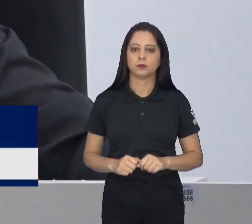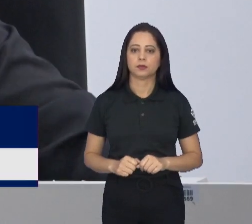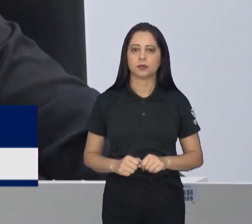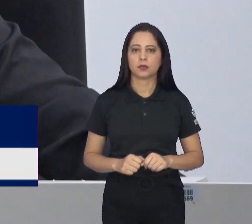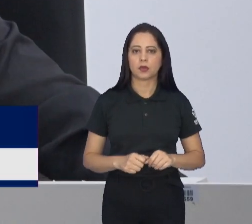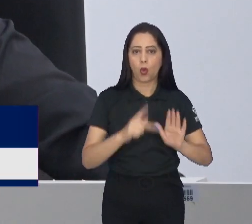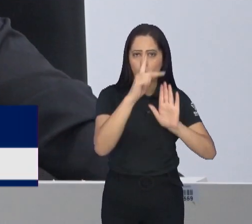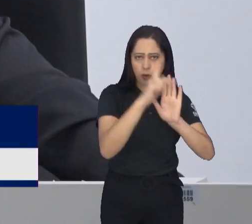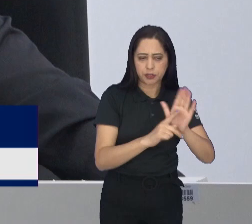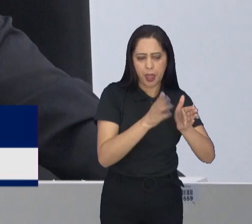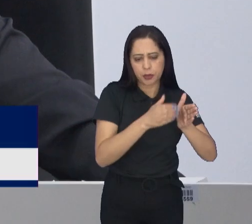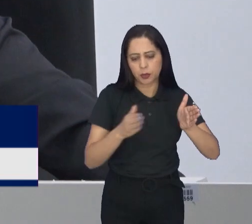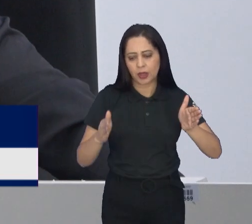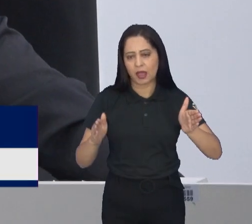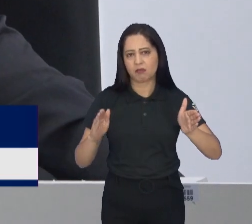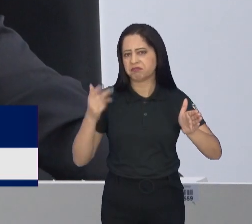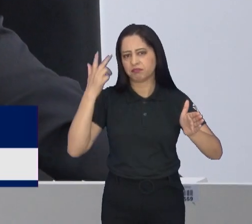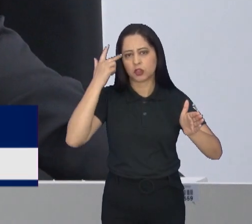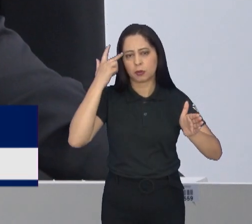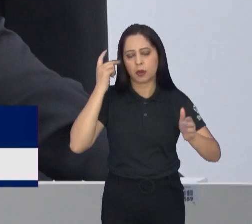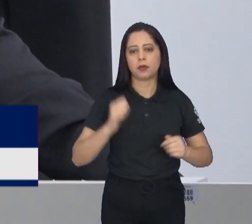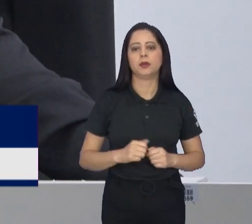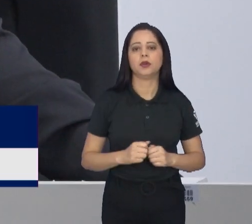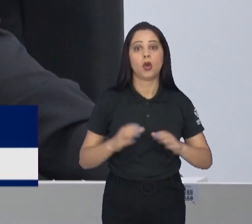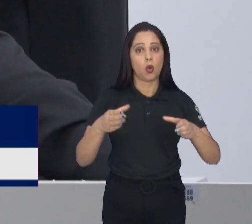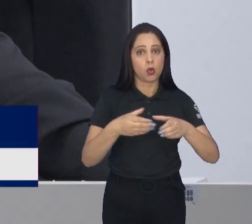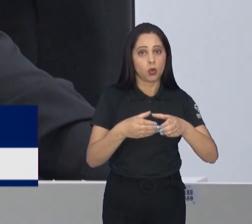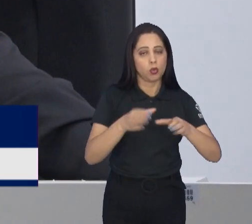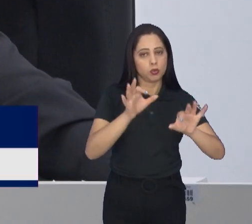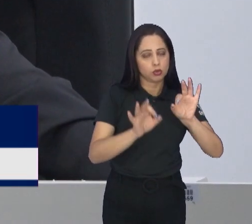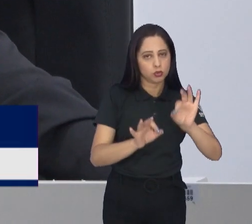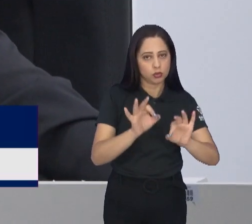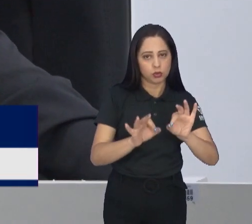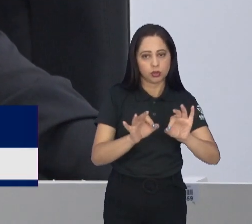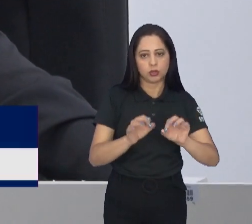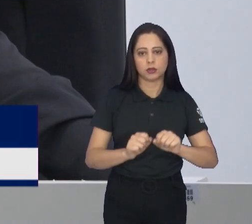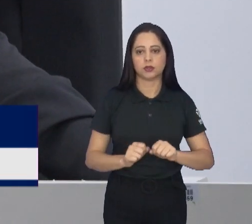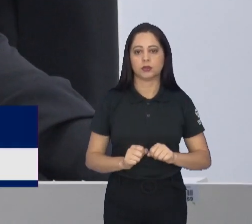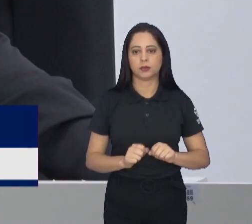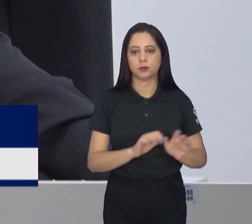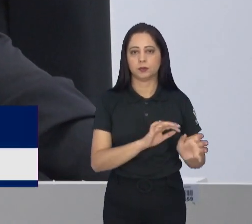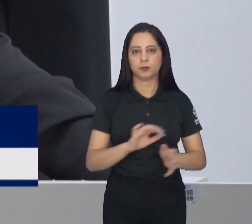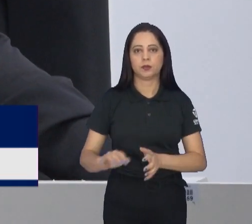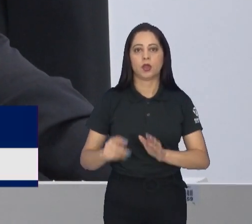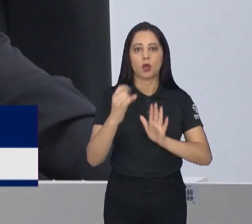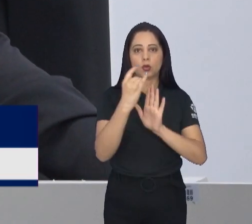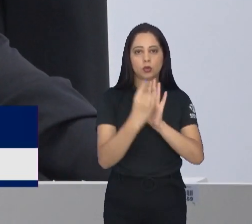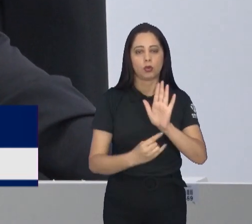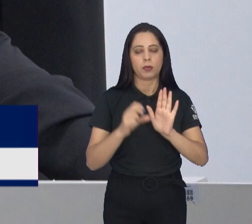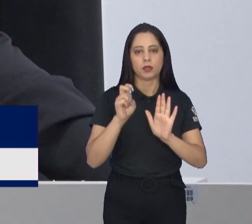rito é ordinário, Comissão de Justiça. Processo número